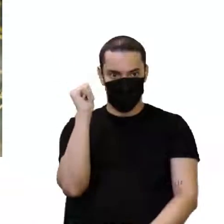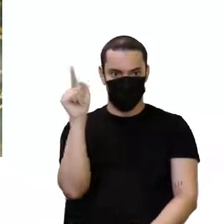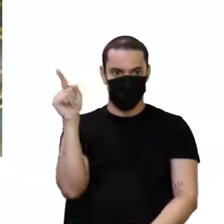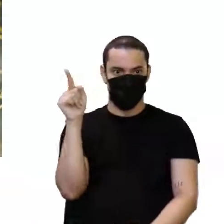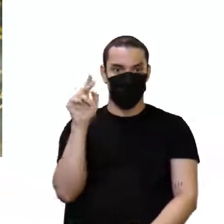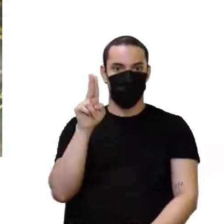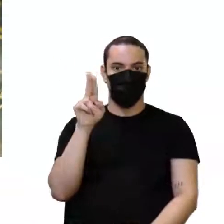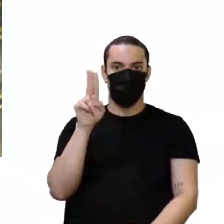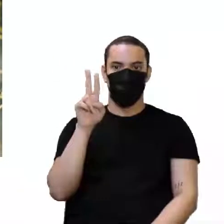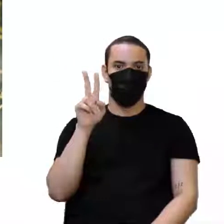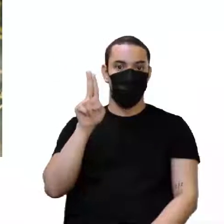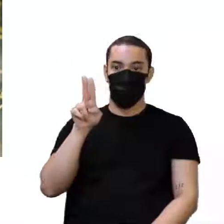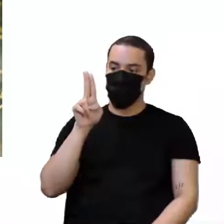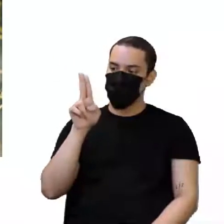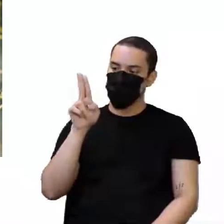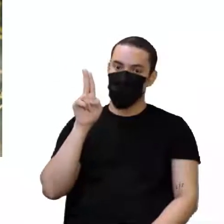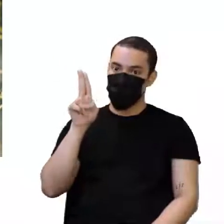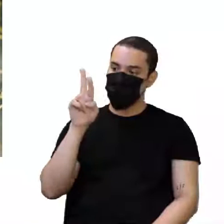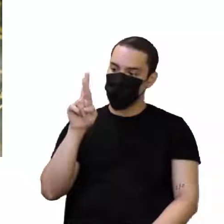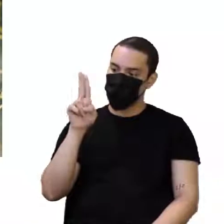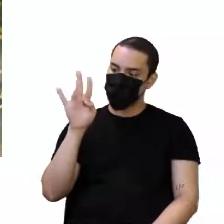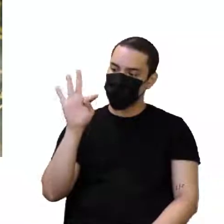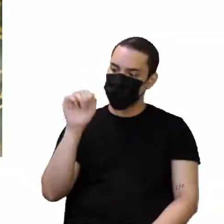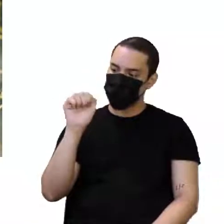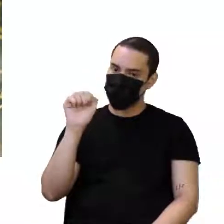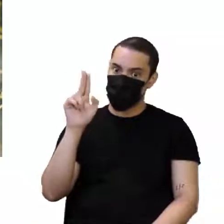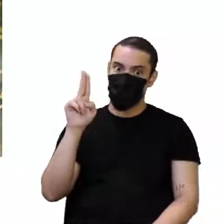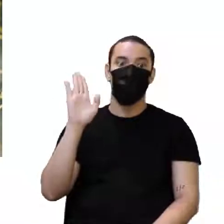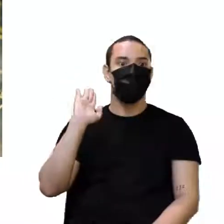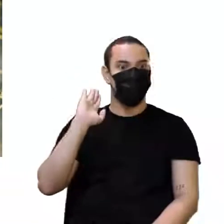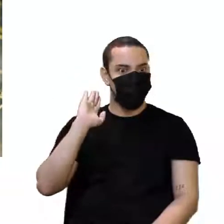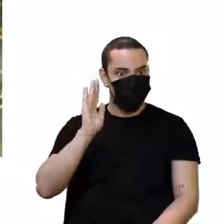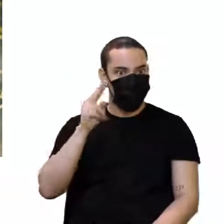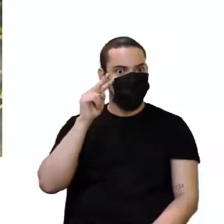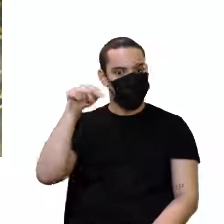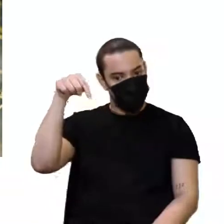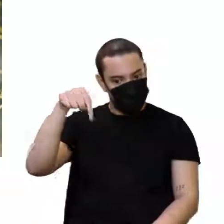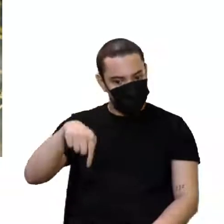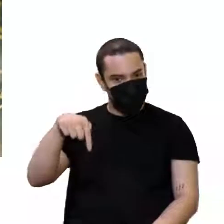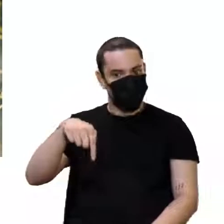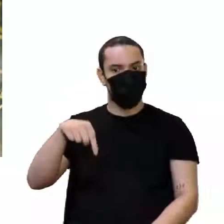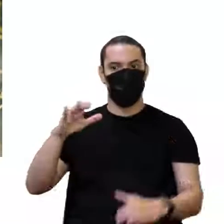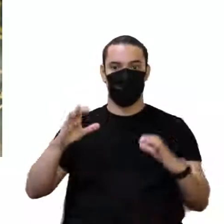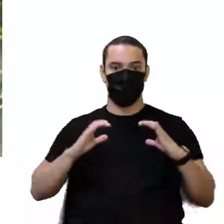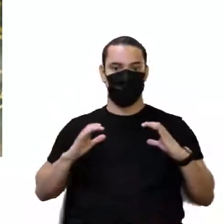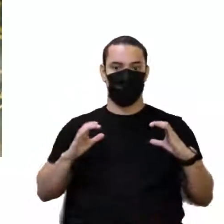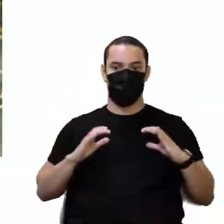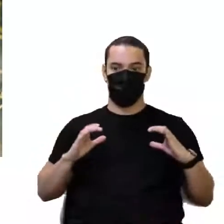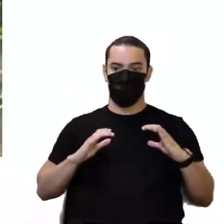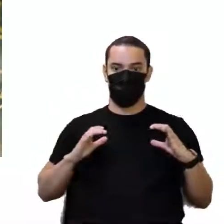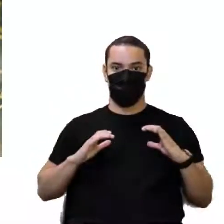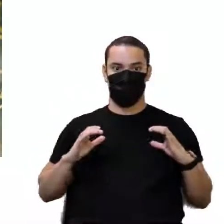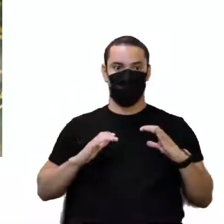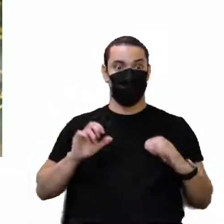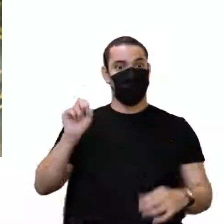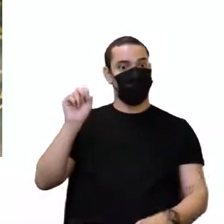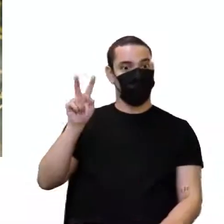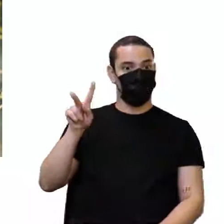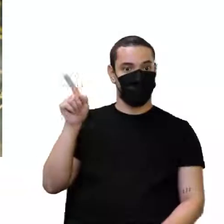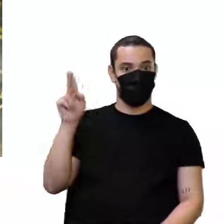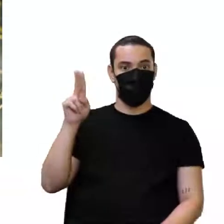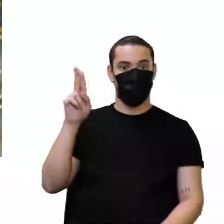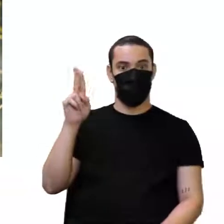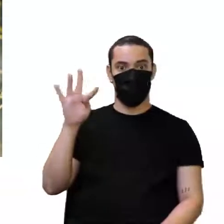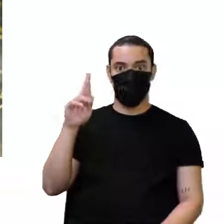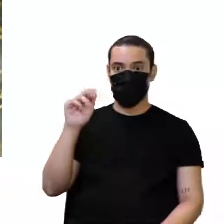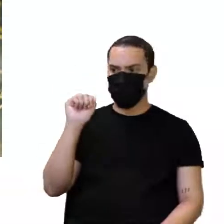chamadas de urutau. Eu já tive a oportunidade aqui na cidade, tá? Ver um urutau